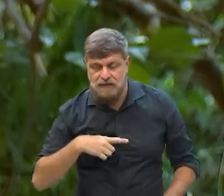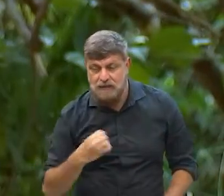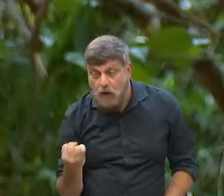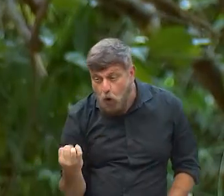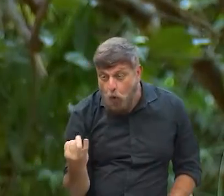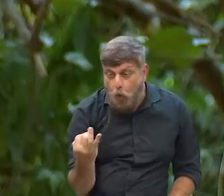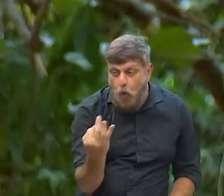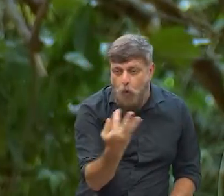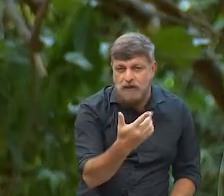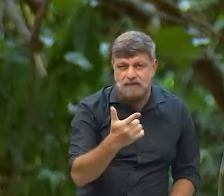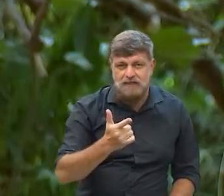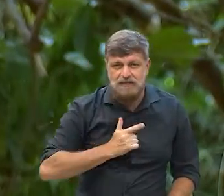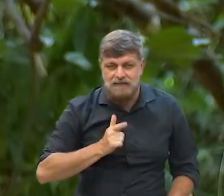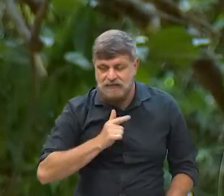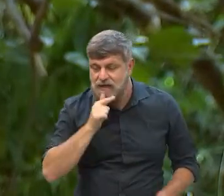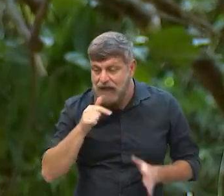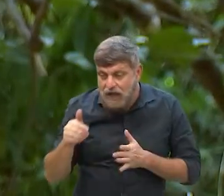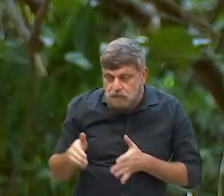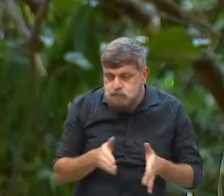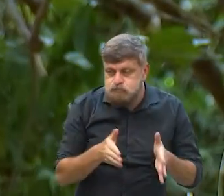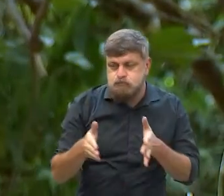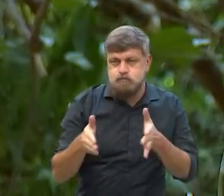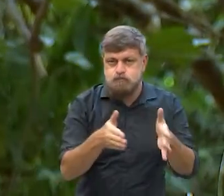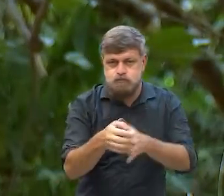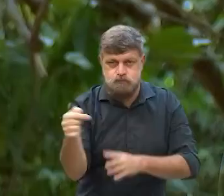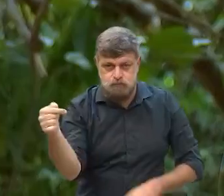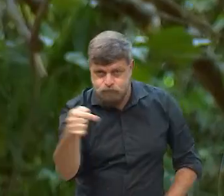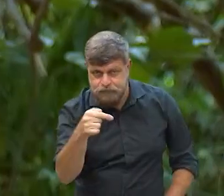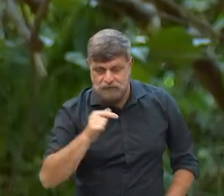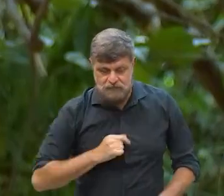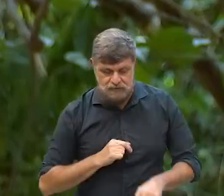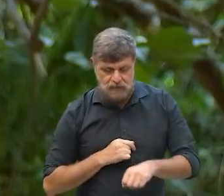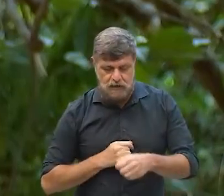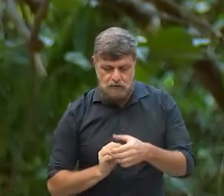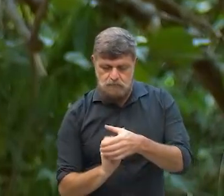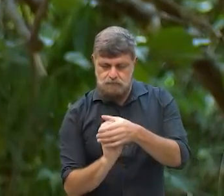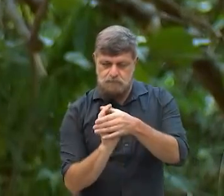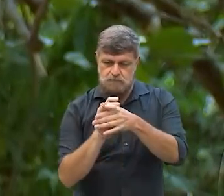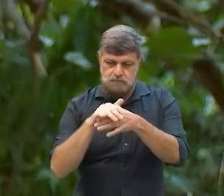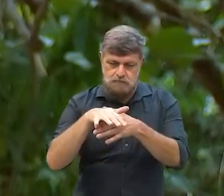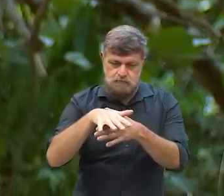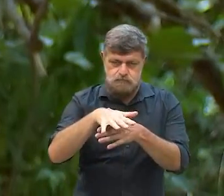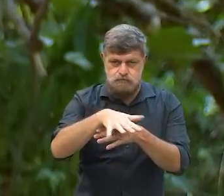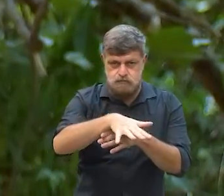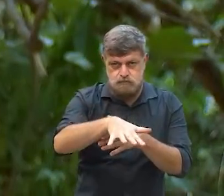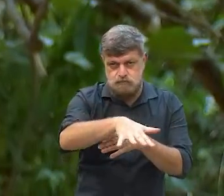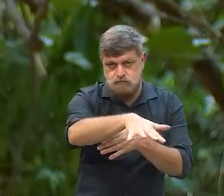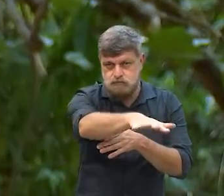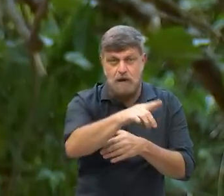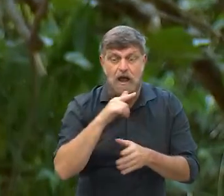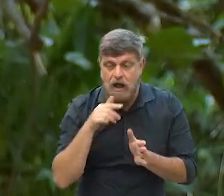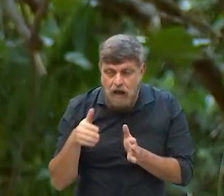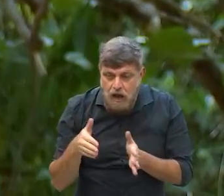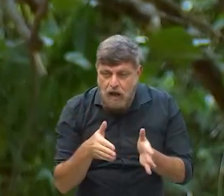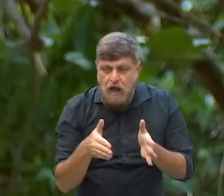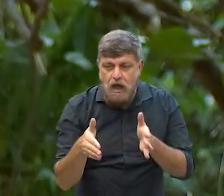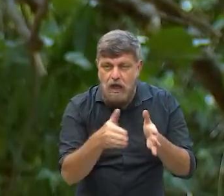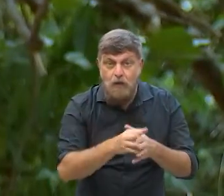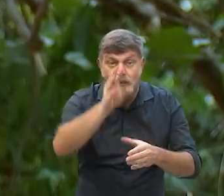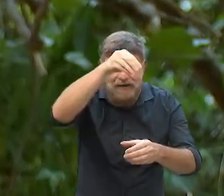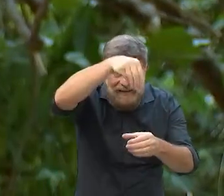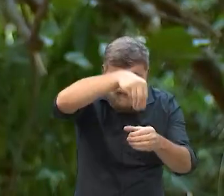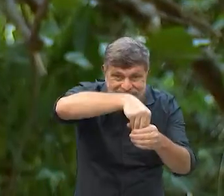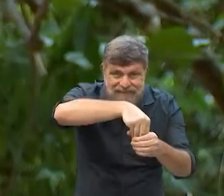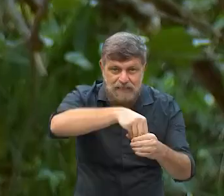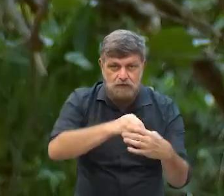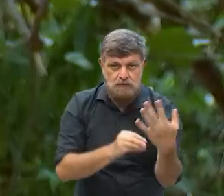pela densidade hídrica que existe naquela região, a quantidade de nascentes, a quantidade de cursos d'água, de rios que existem dentro da APA.